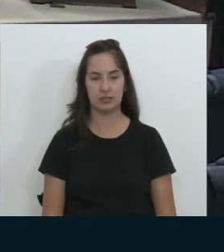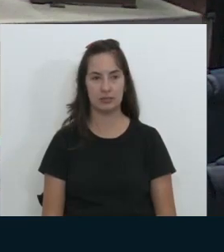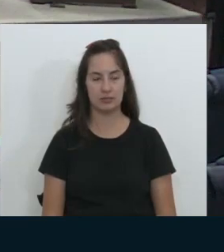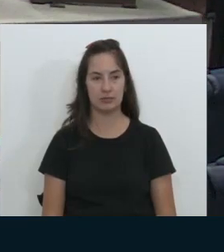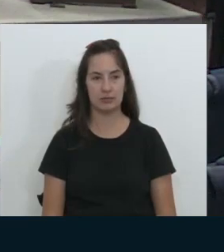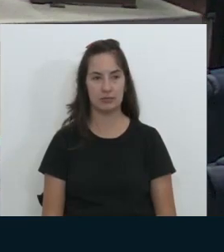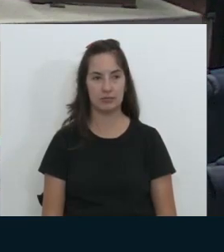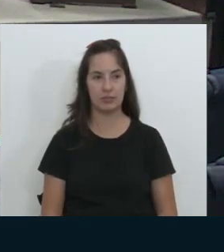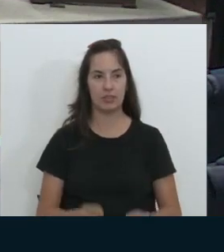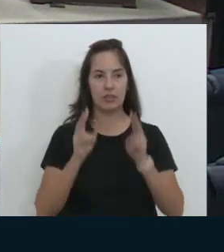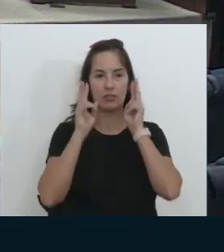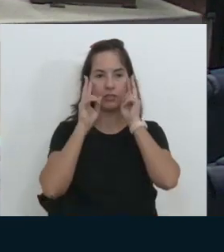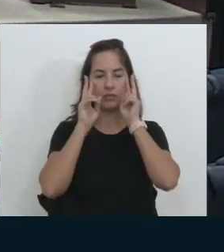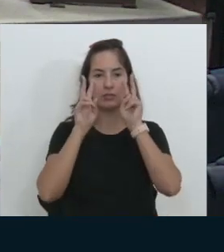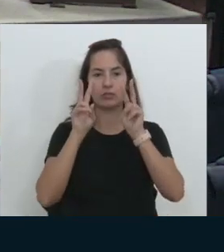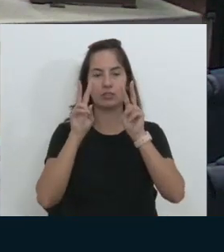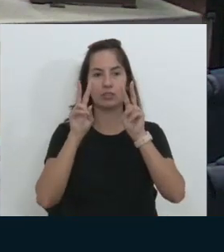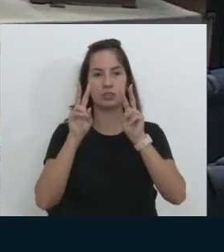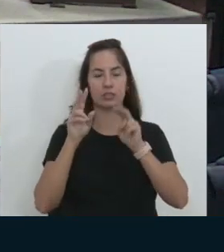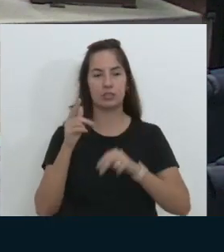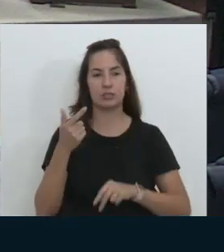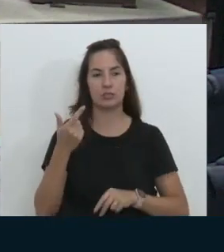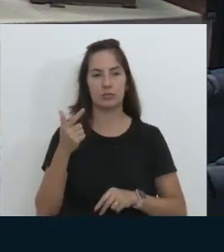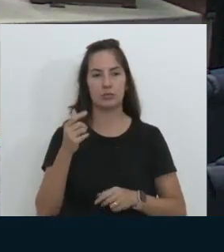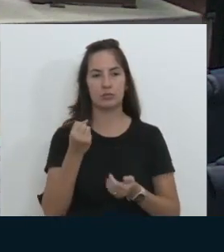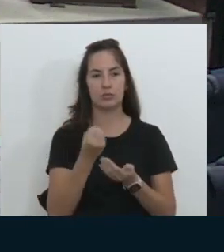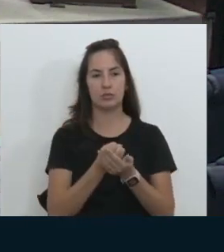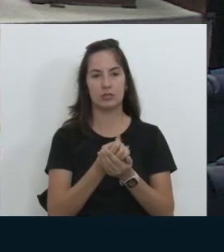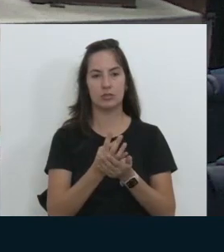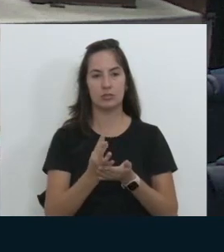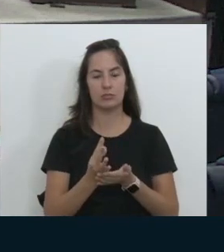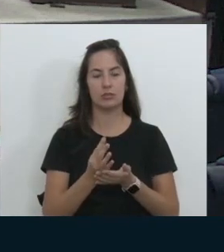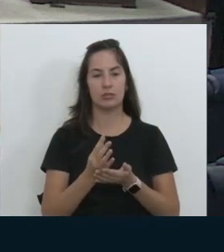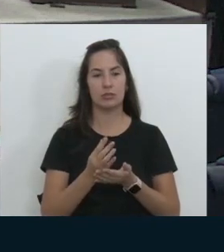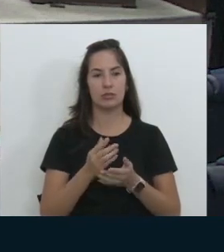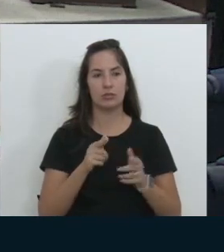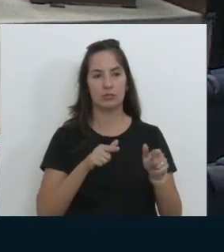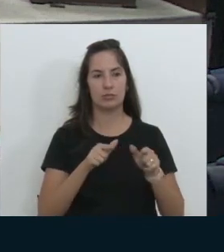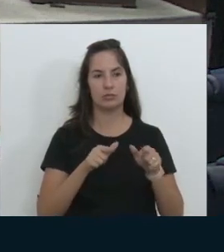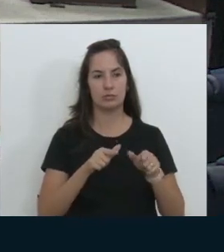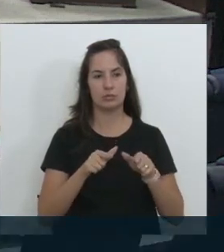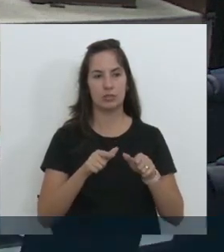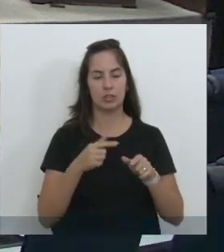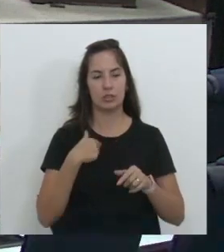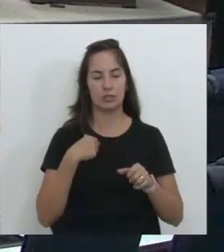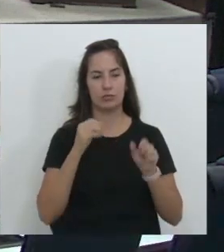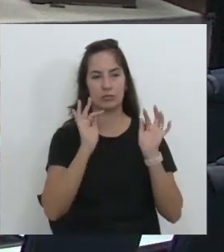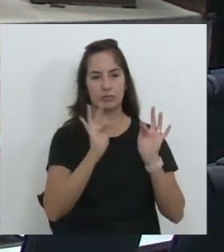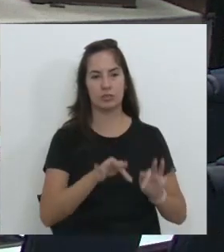Tendo em vista não há número legal para continuar os trabalhos, dou por encerrada a presente sessão.